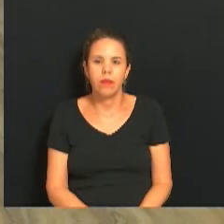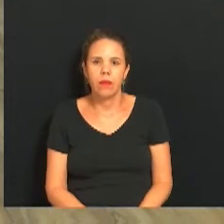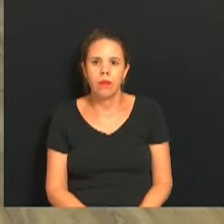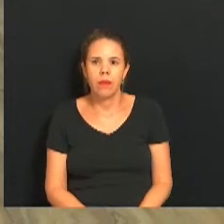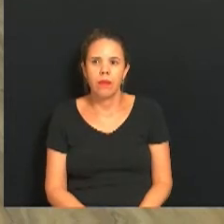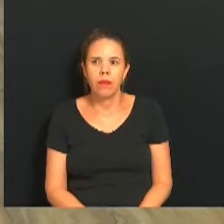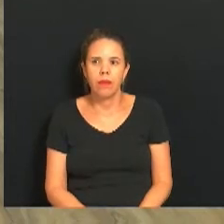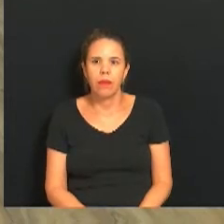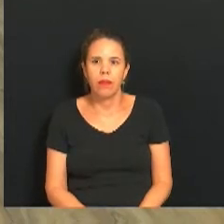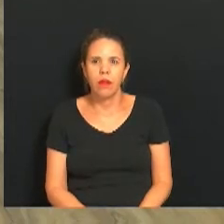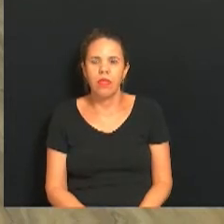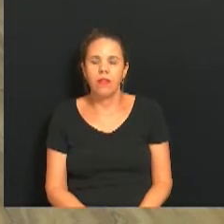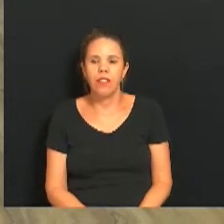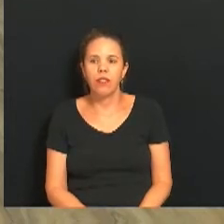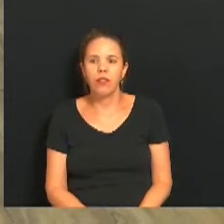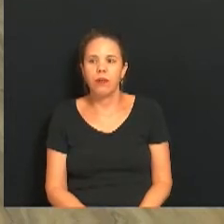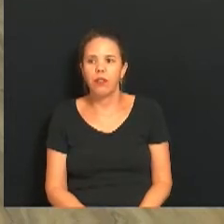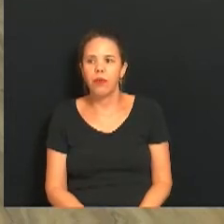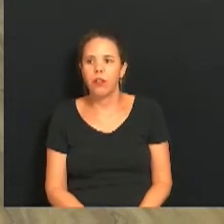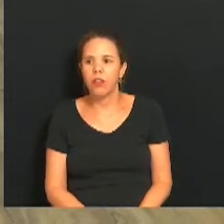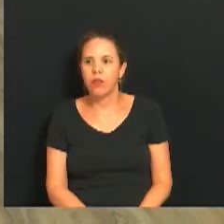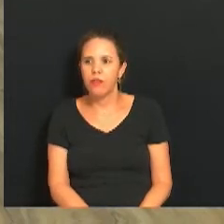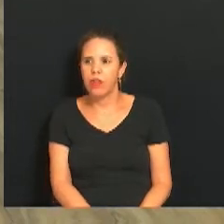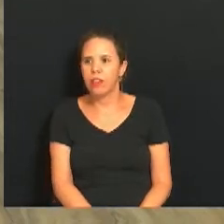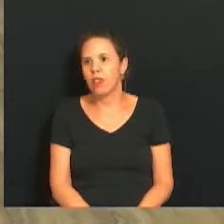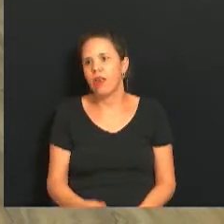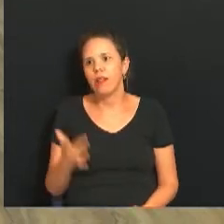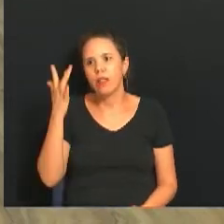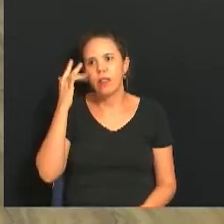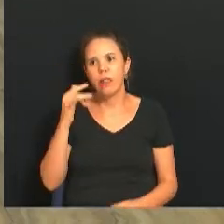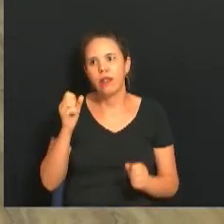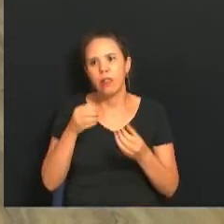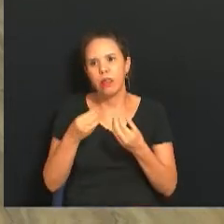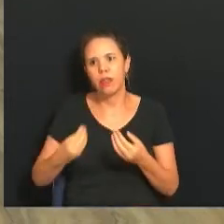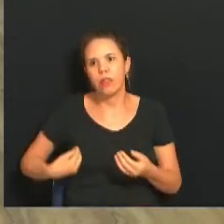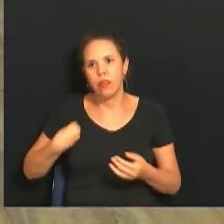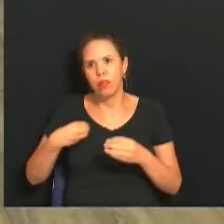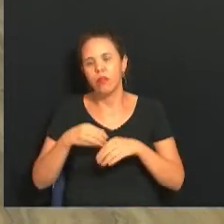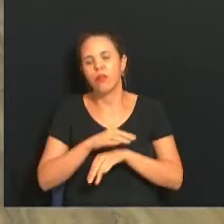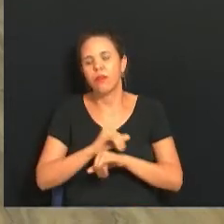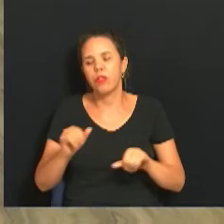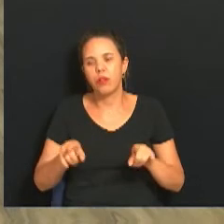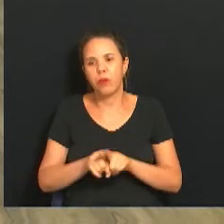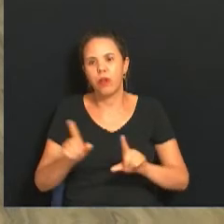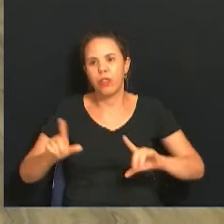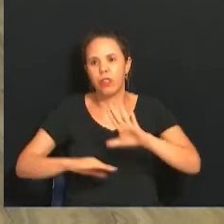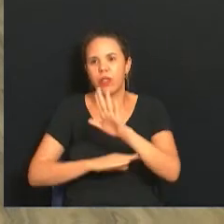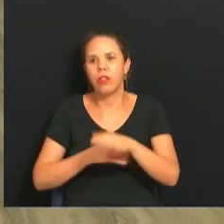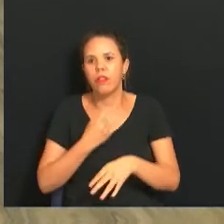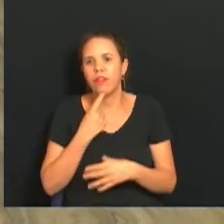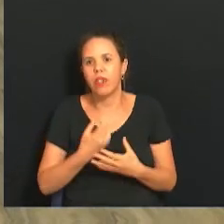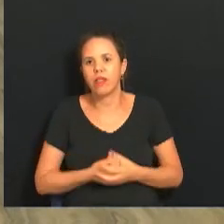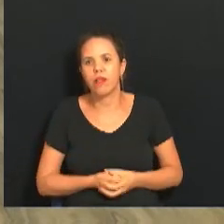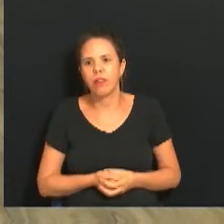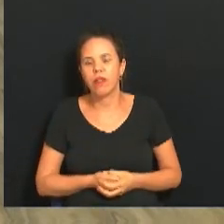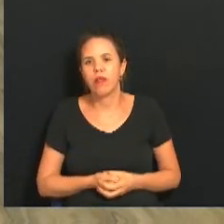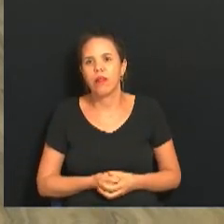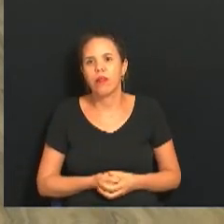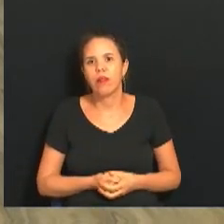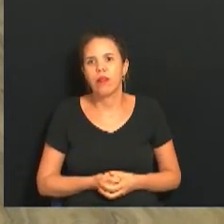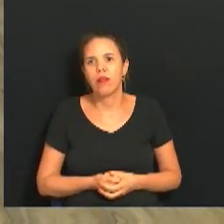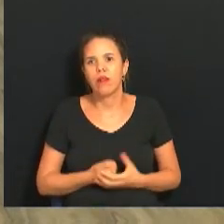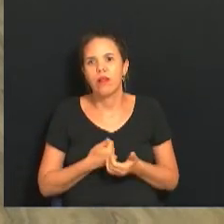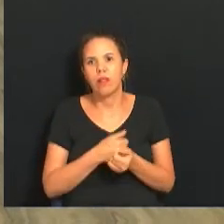campinas.sp.leg.br a partir das 9 horas da manhã, com transmissão ao vivo aqui pela TV Câmara Campinas. Combinado, então, a gente acompanha na